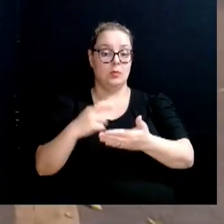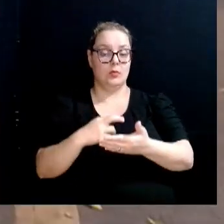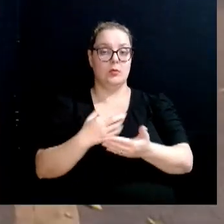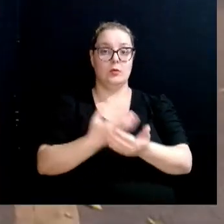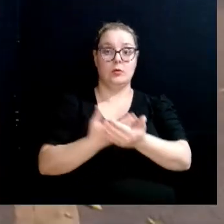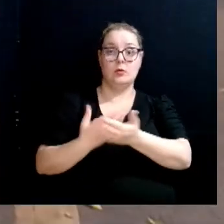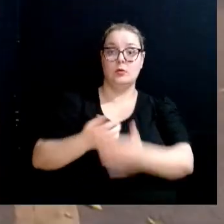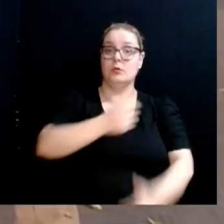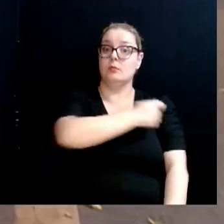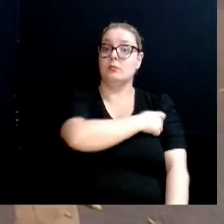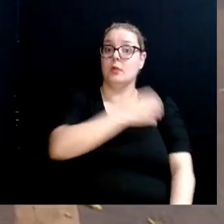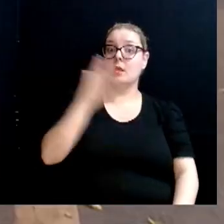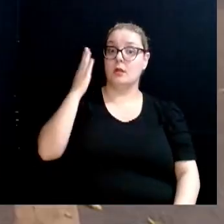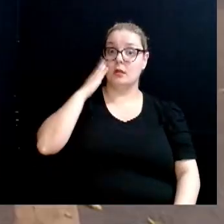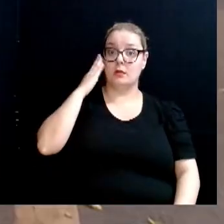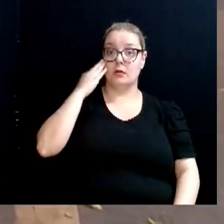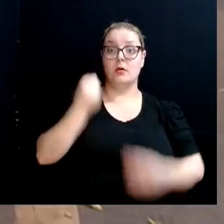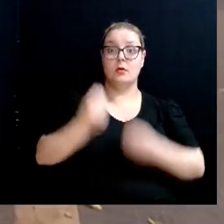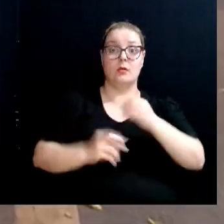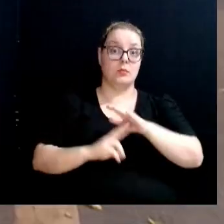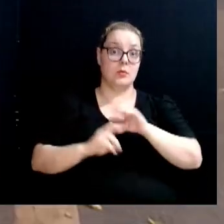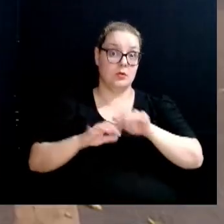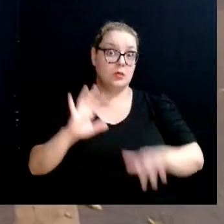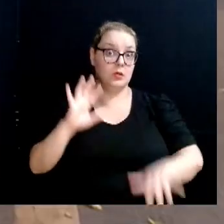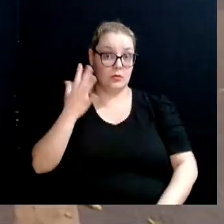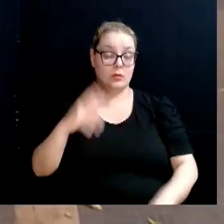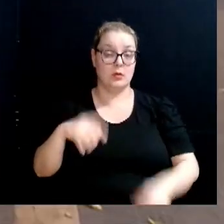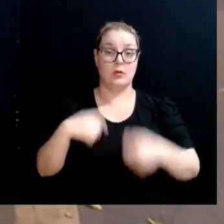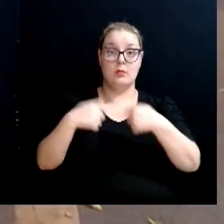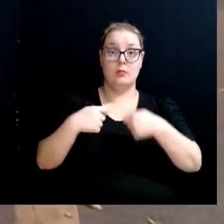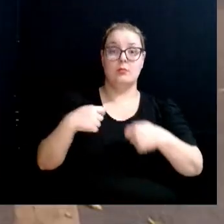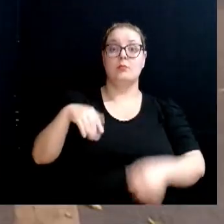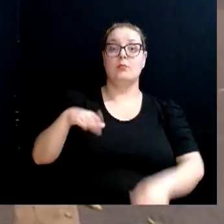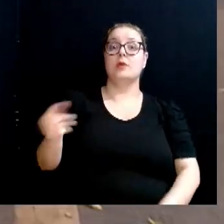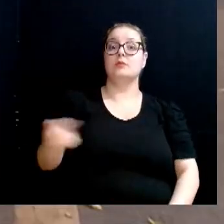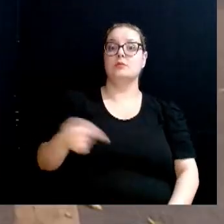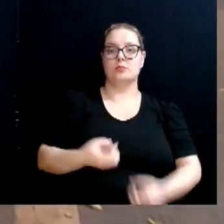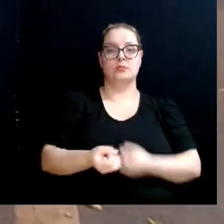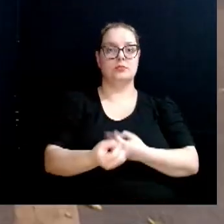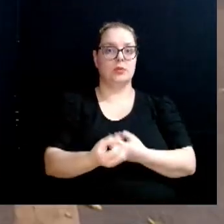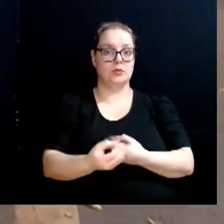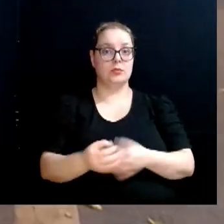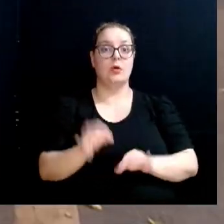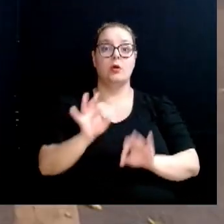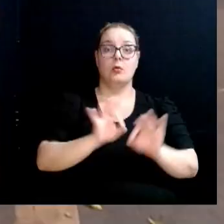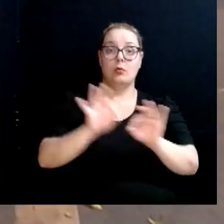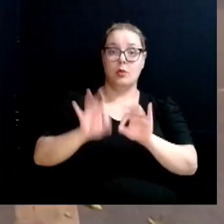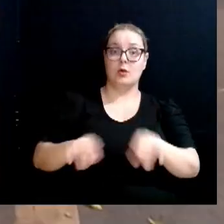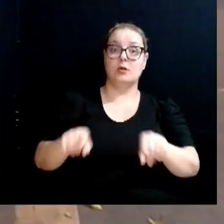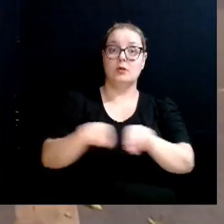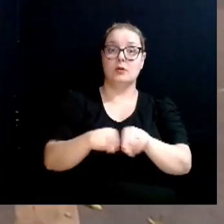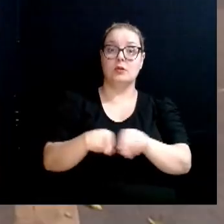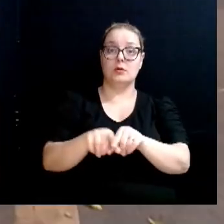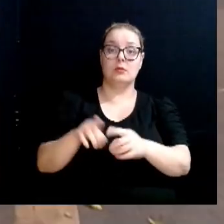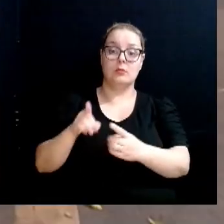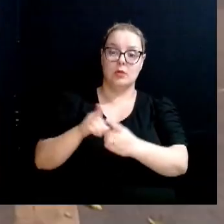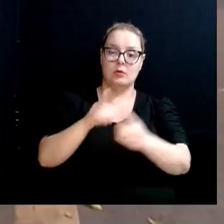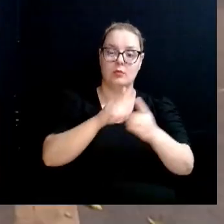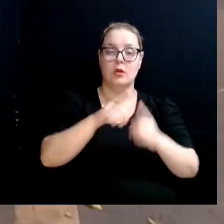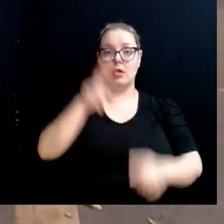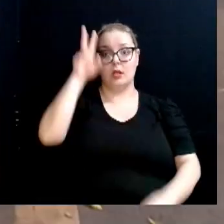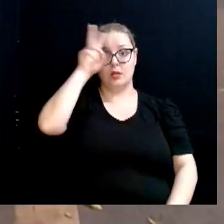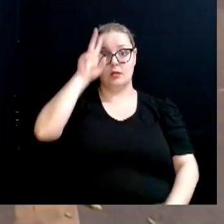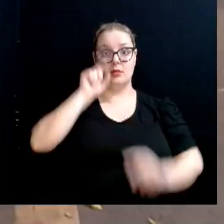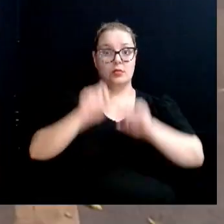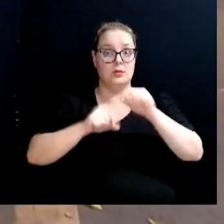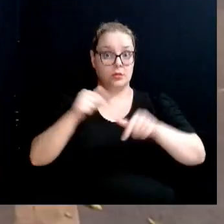como as feiras funcionam, é preciso ir além dos dados. O projeto também aborda as histórias de quem trabalha aqui, de